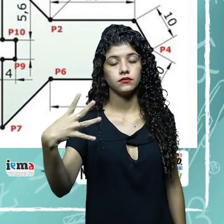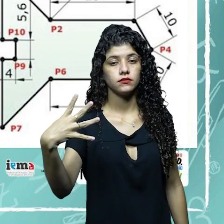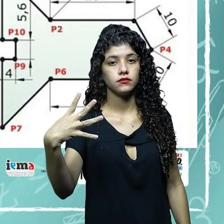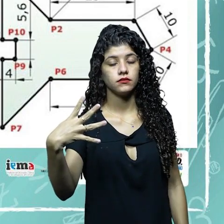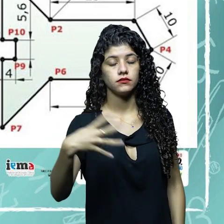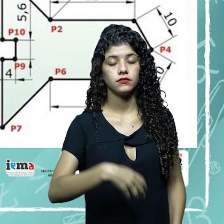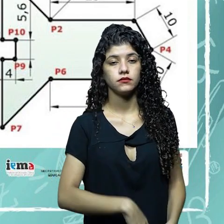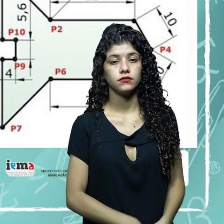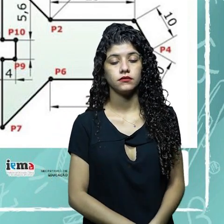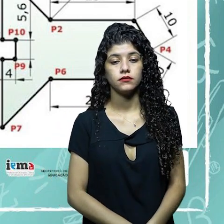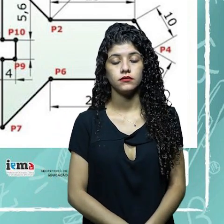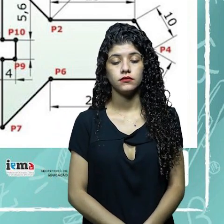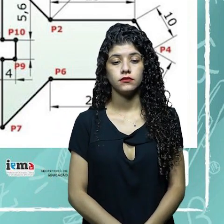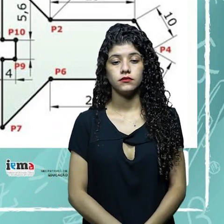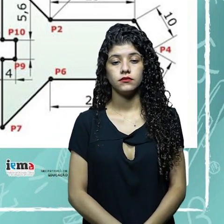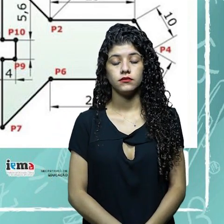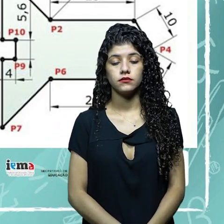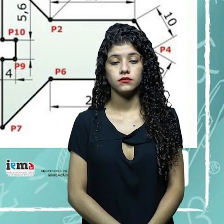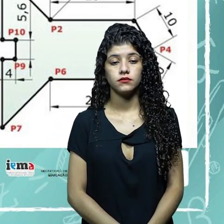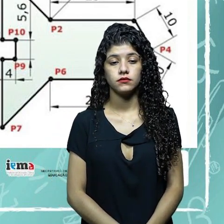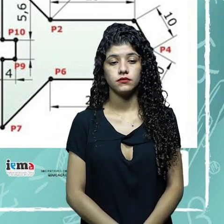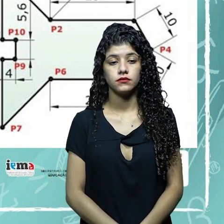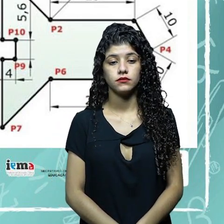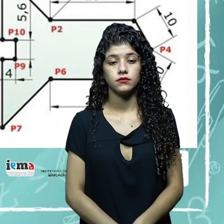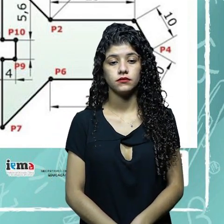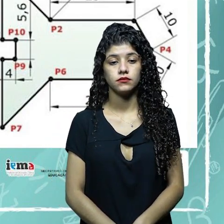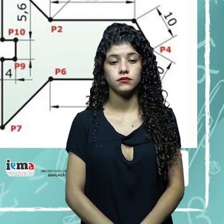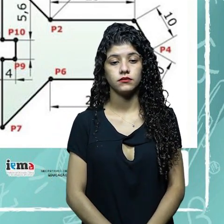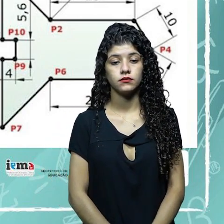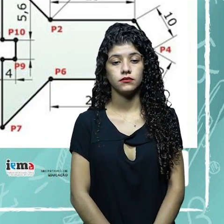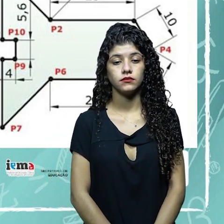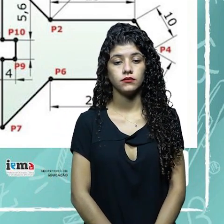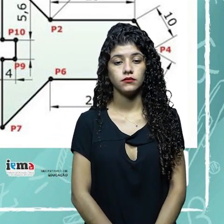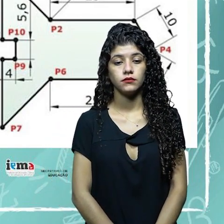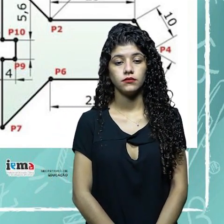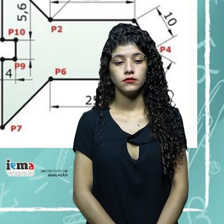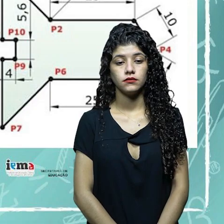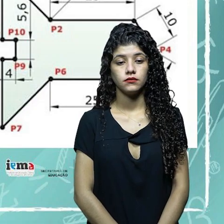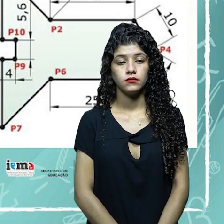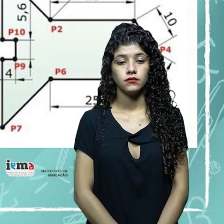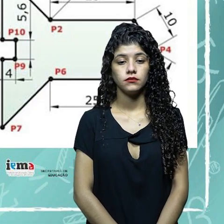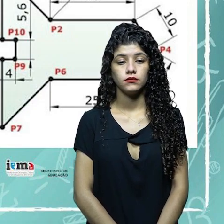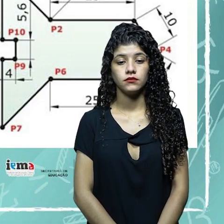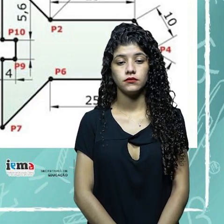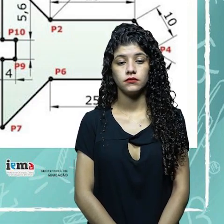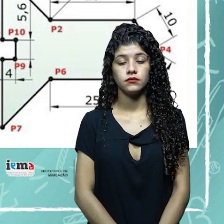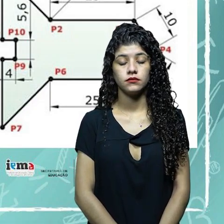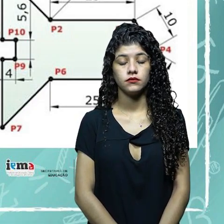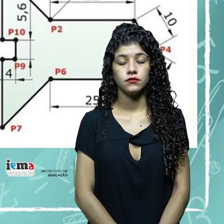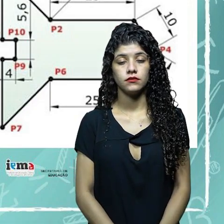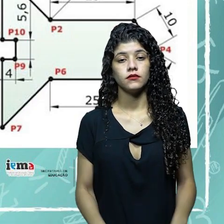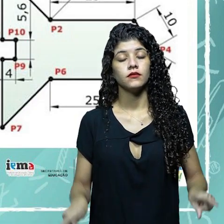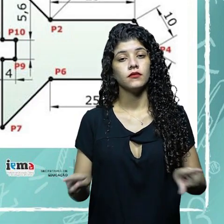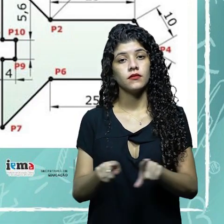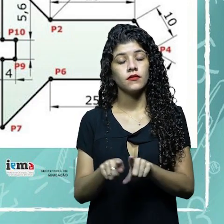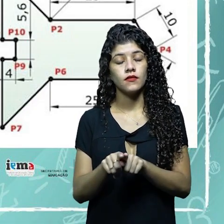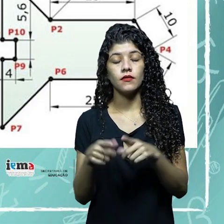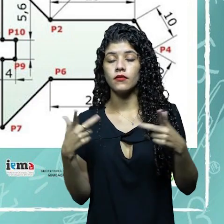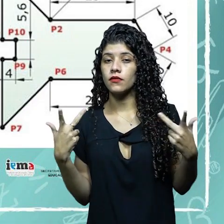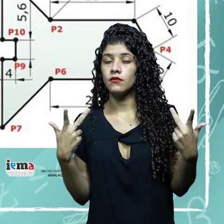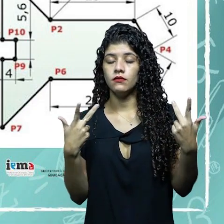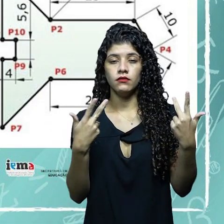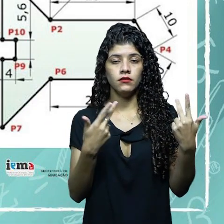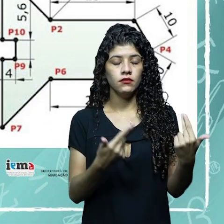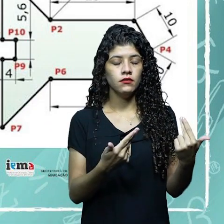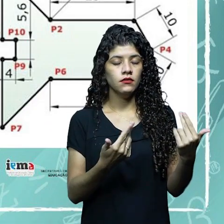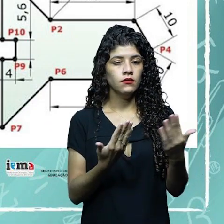No P4, do P4 para o P5. Também é a mesma coisa do anterior, do P3 para o